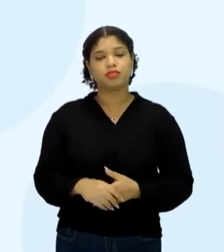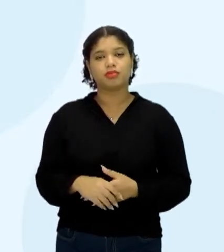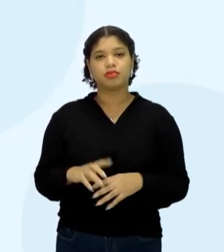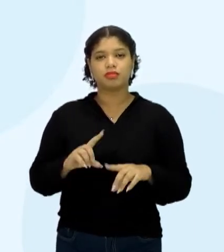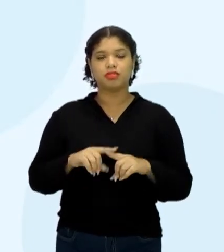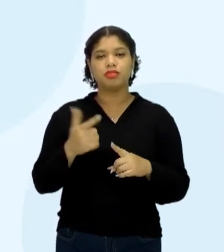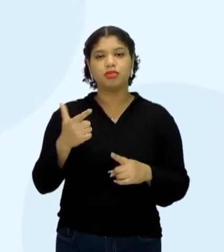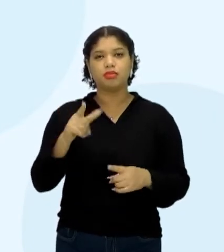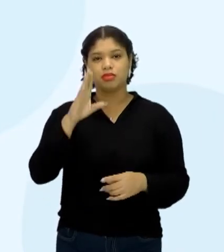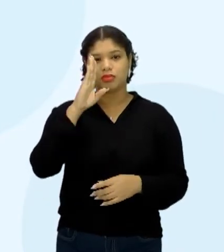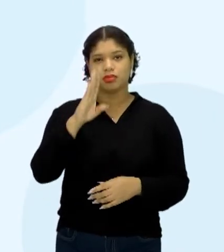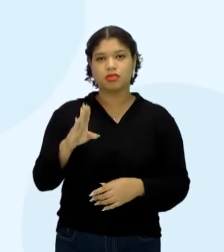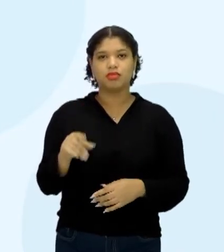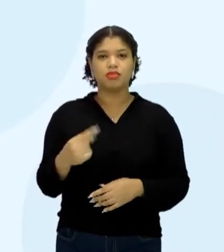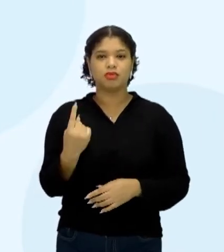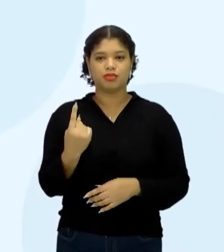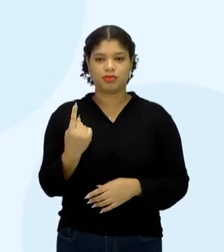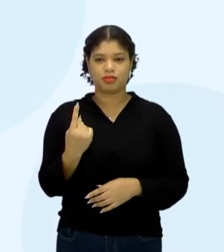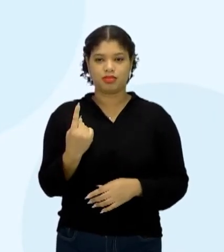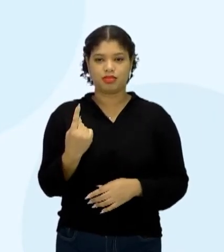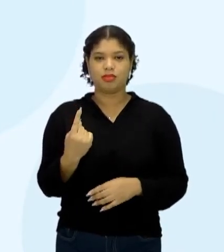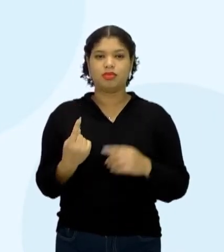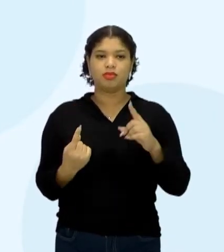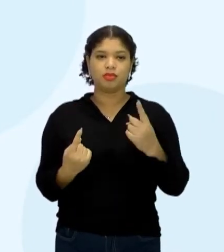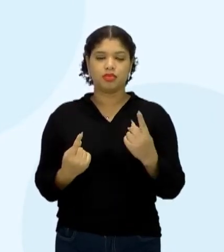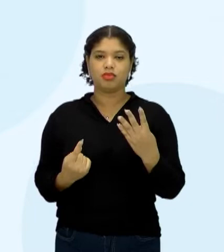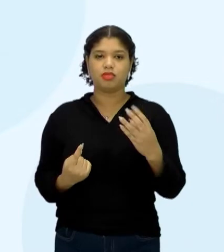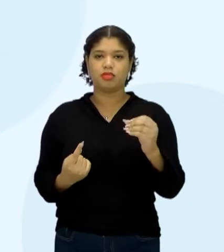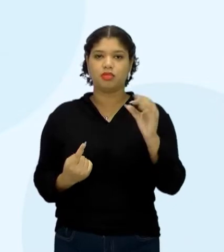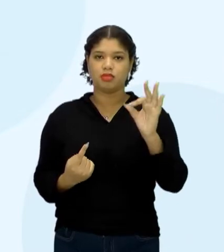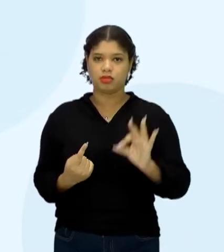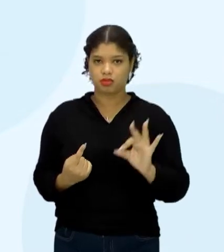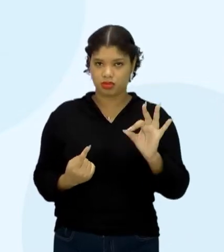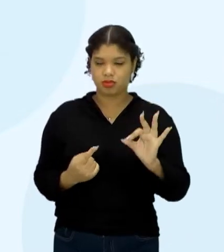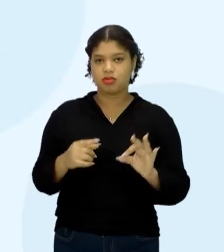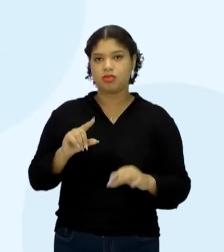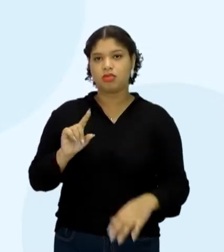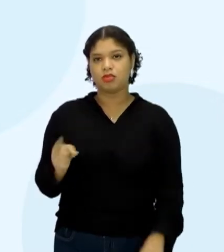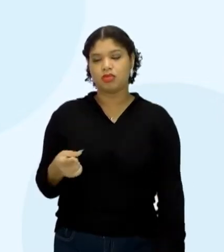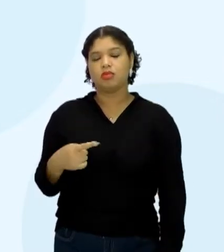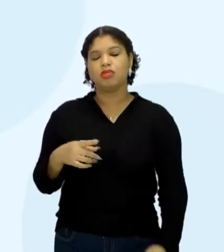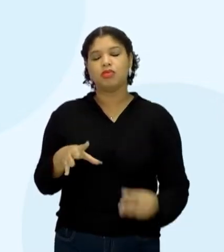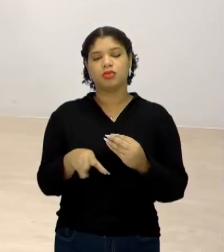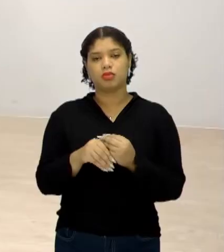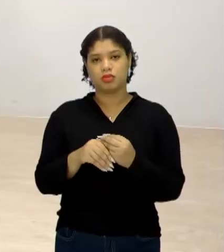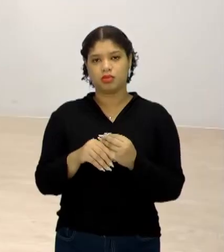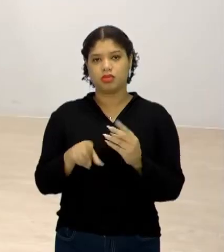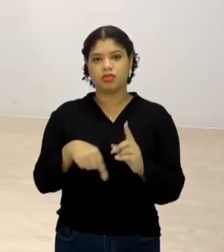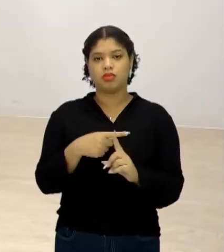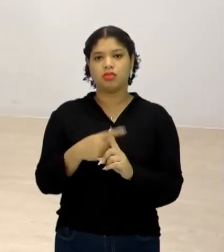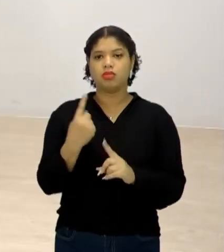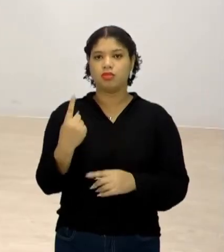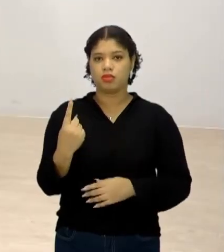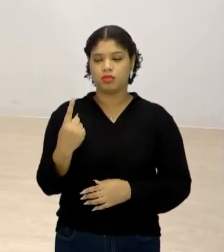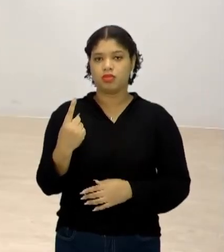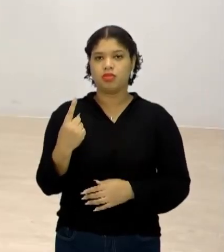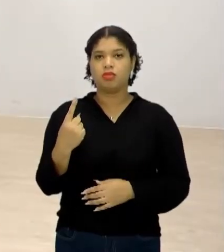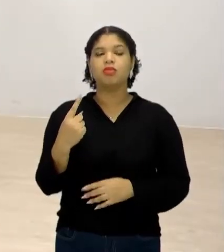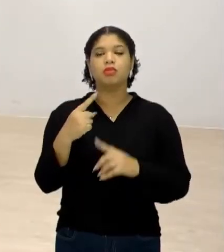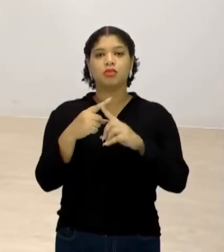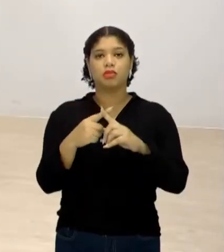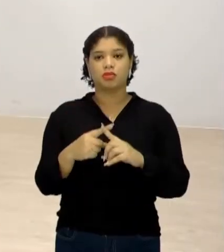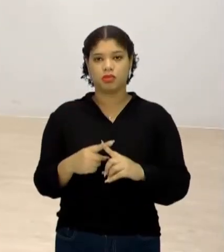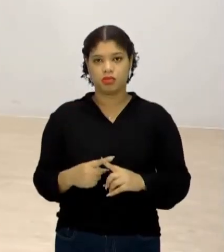fazer direto usando 1. Ah, então pega o 40%, transforma em decimal, soma 1 e depois multiplica lá